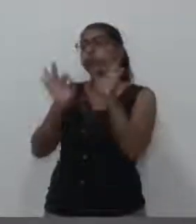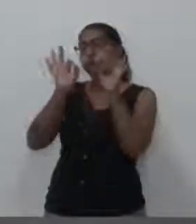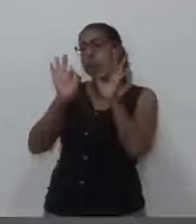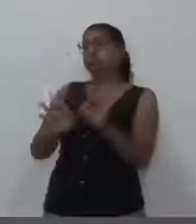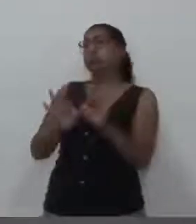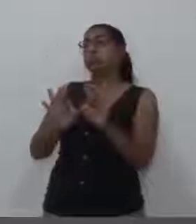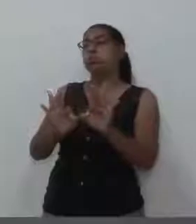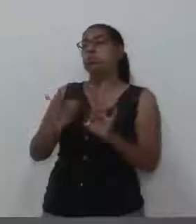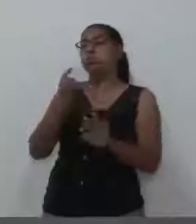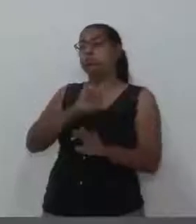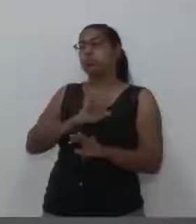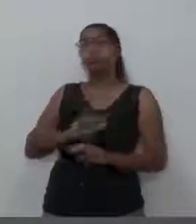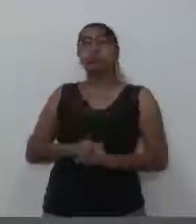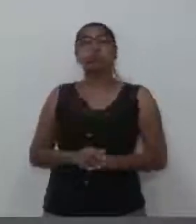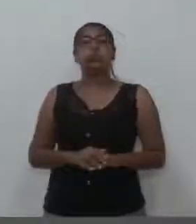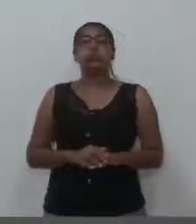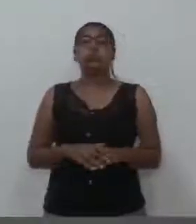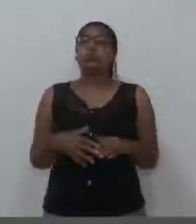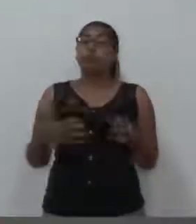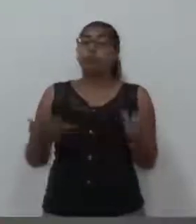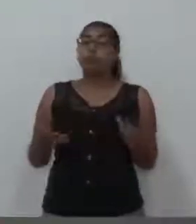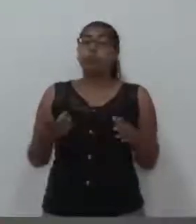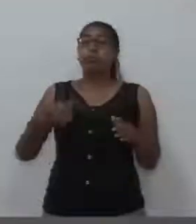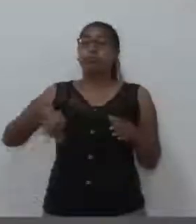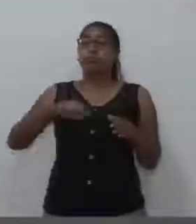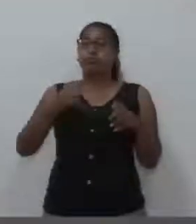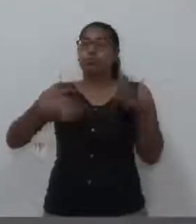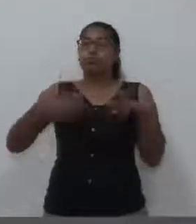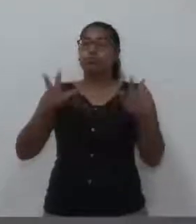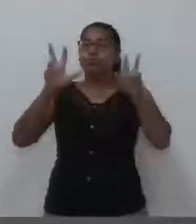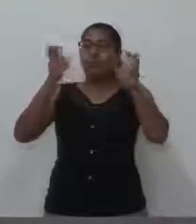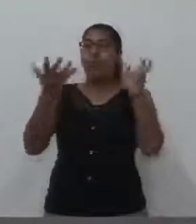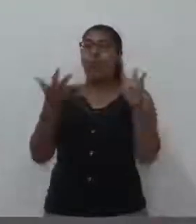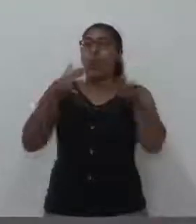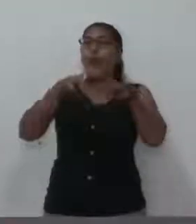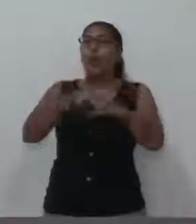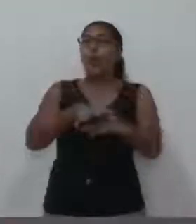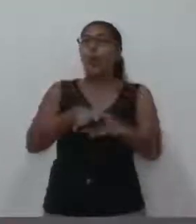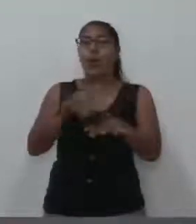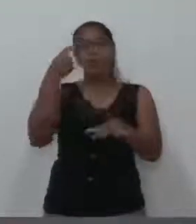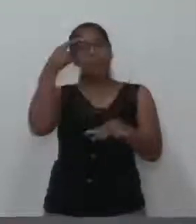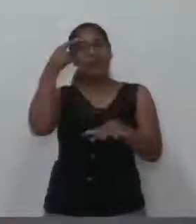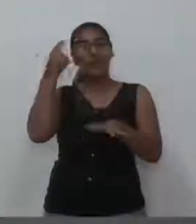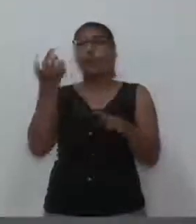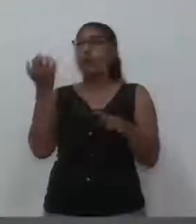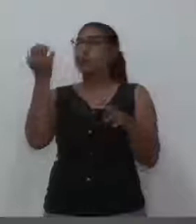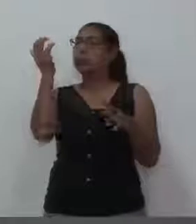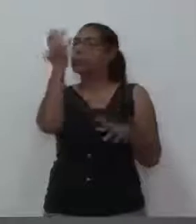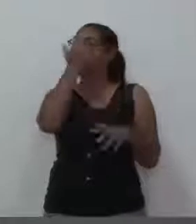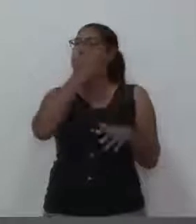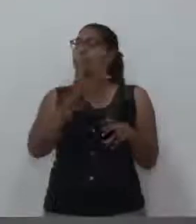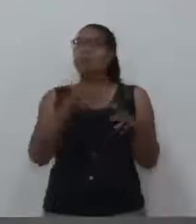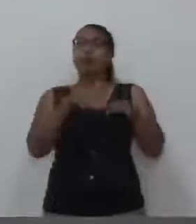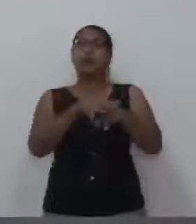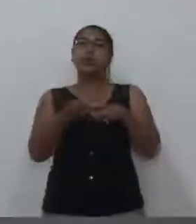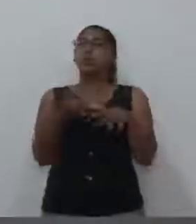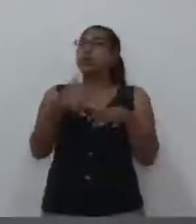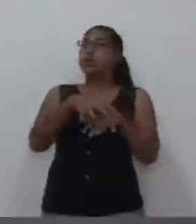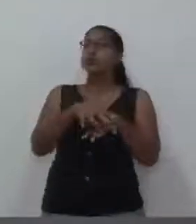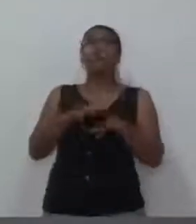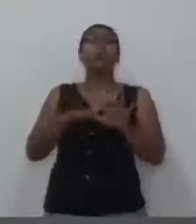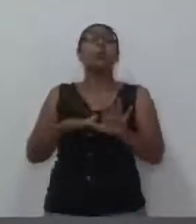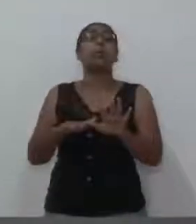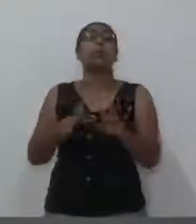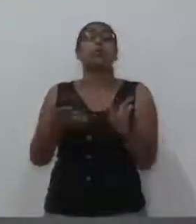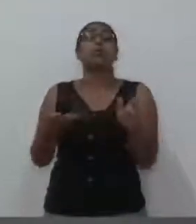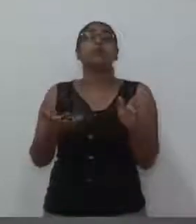é? Então, quando a gente fala de inclusão, fica muito bonito se ficar só teórico. Então, fica uma sugestão. Fiz questão